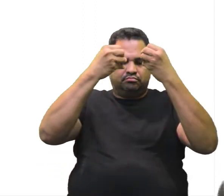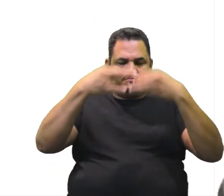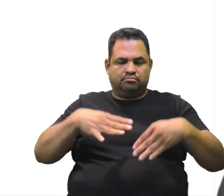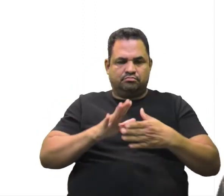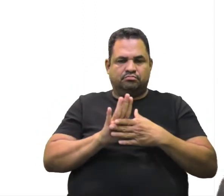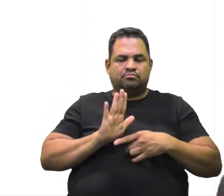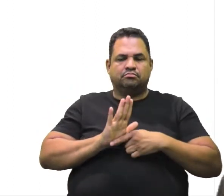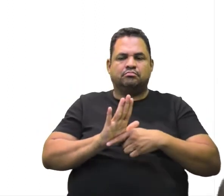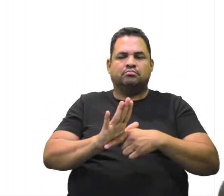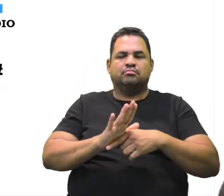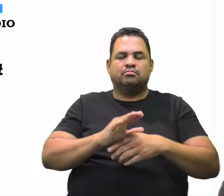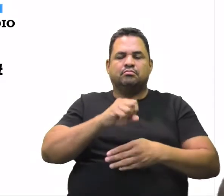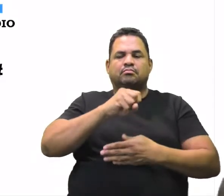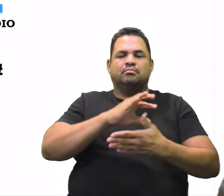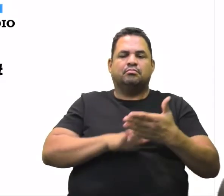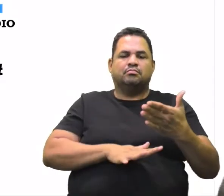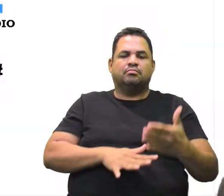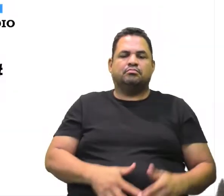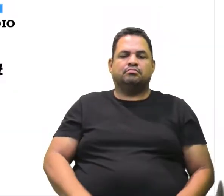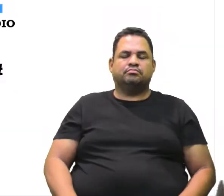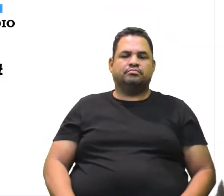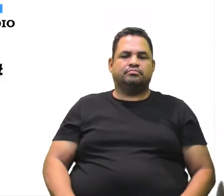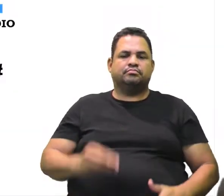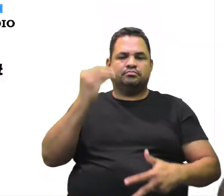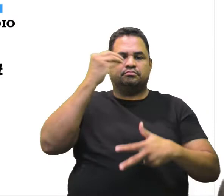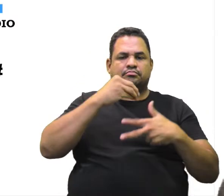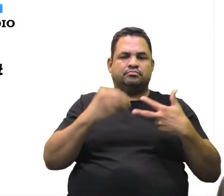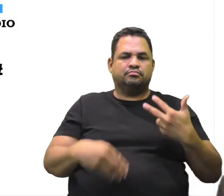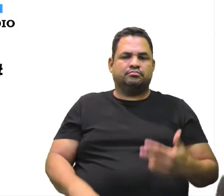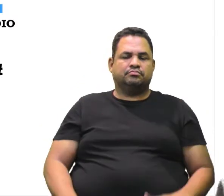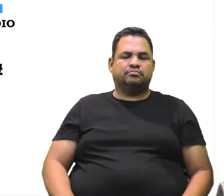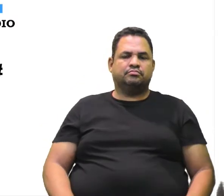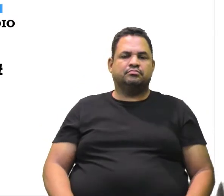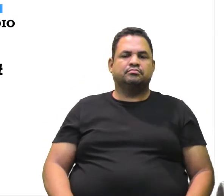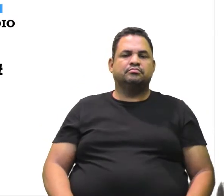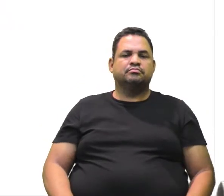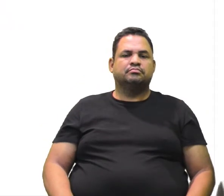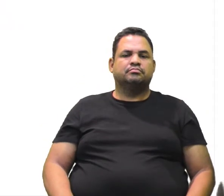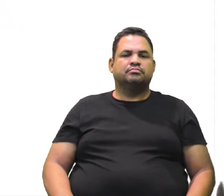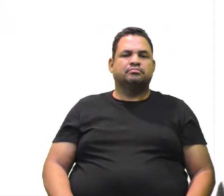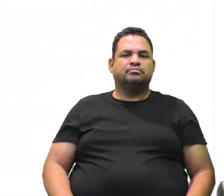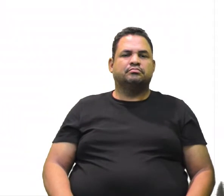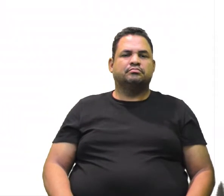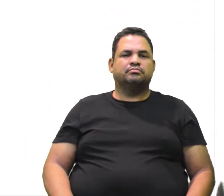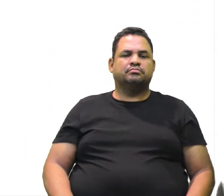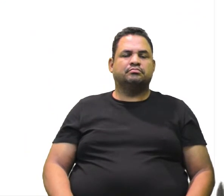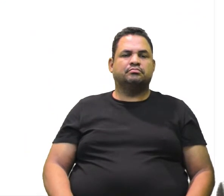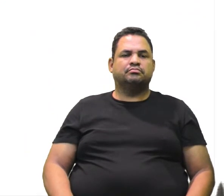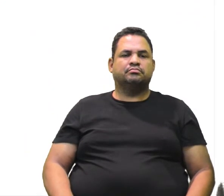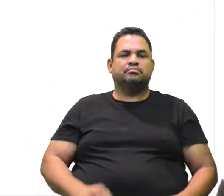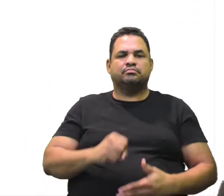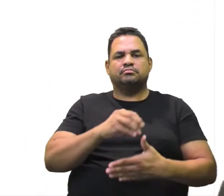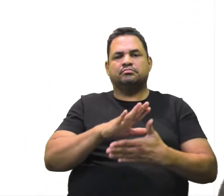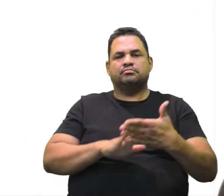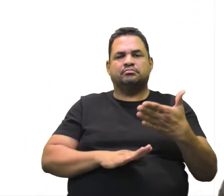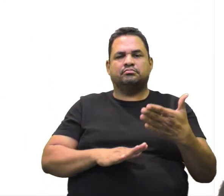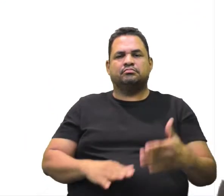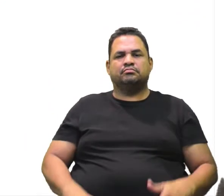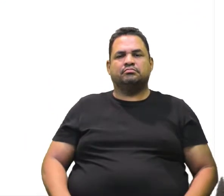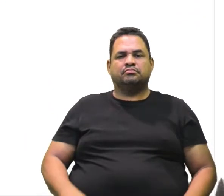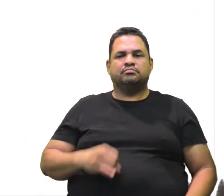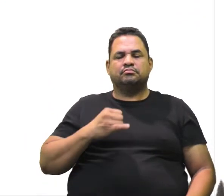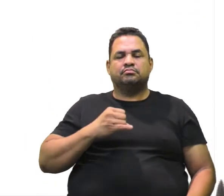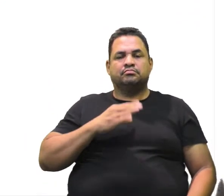lhe ajudando nas questões do Enem. Nessa questão aqui, ela é uma questão